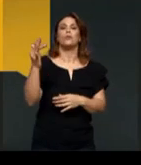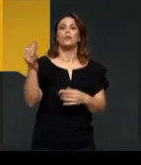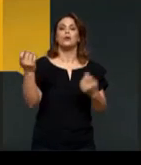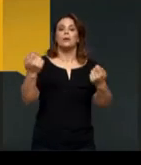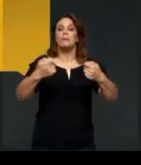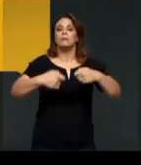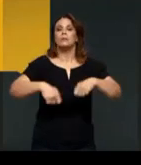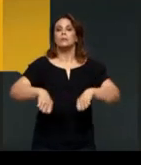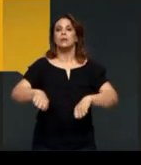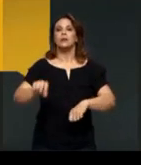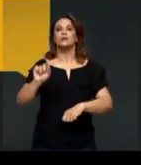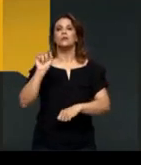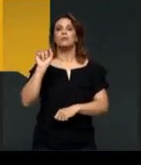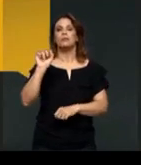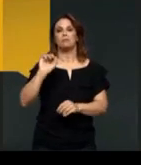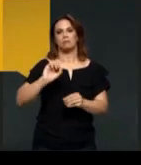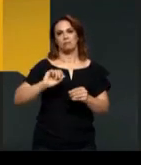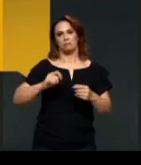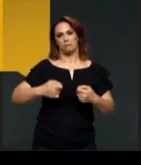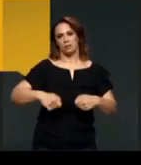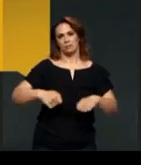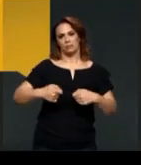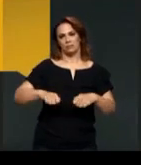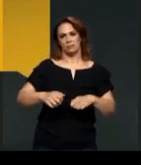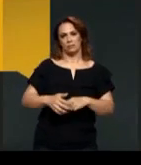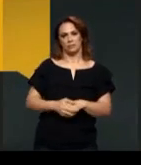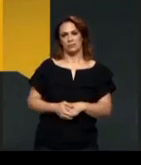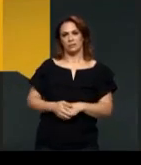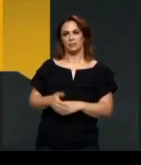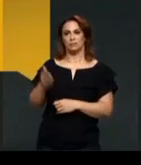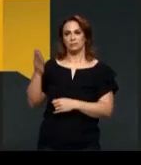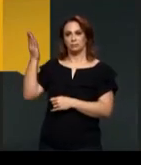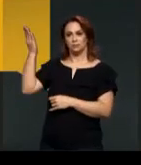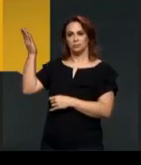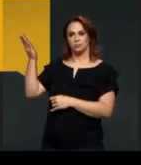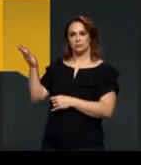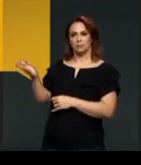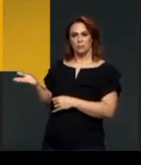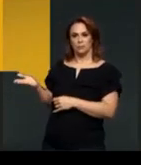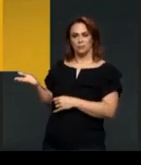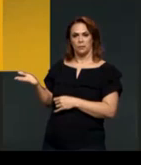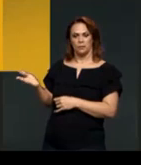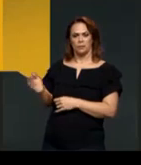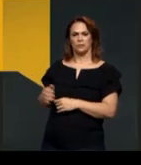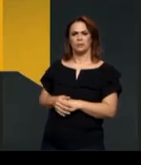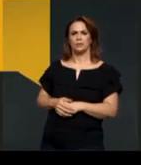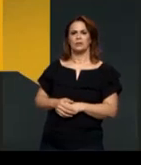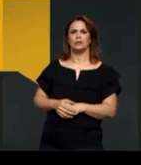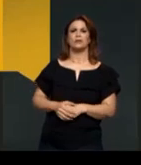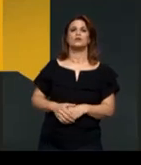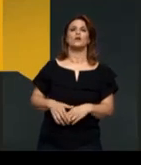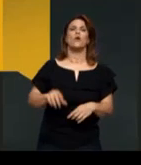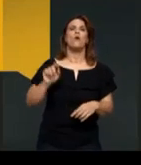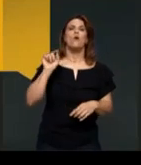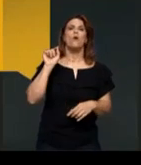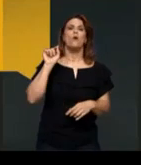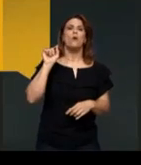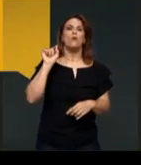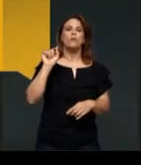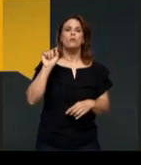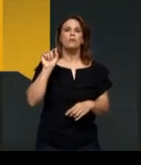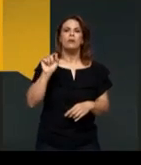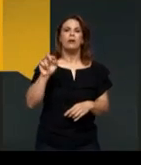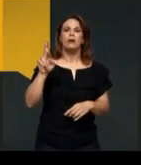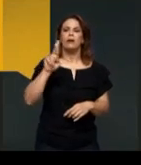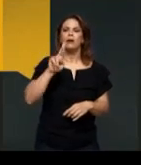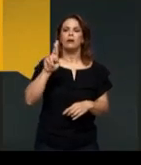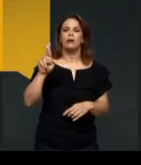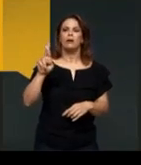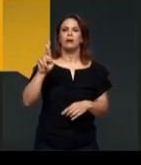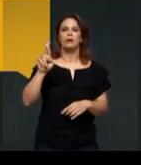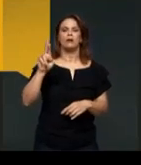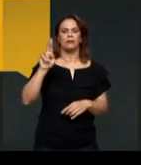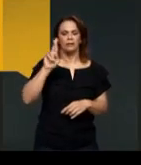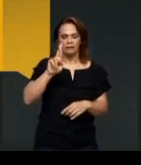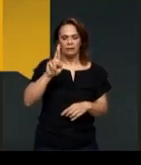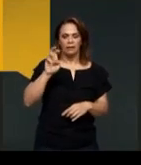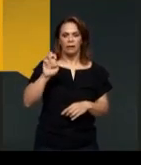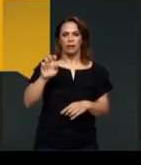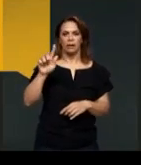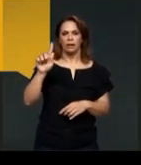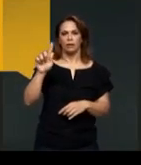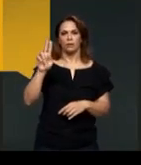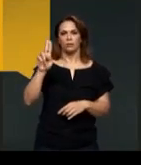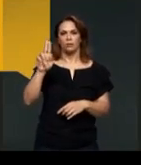Então, vamos dar uma olhada nas regularidades, novamente. Quais são as regularidades? Eles falam assim, ó,